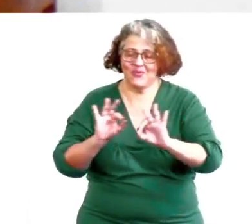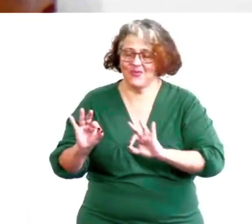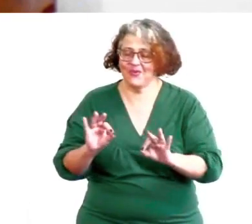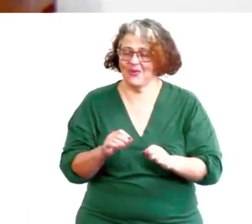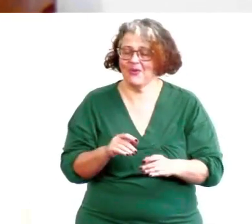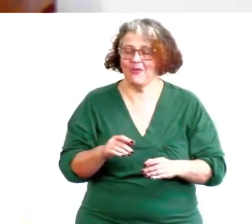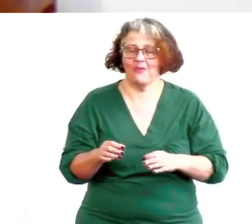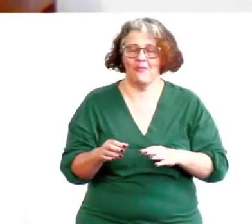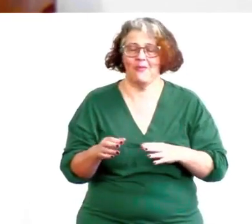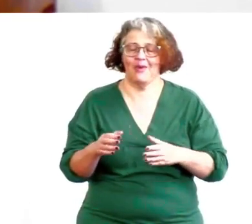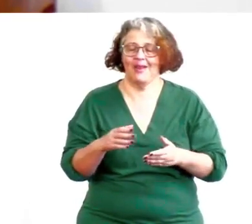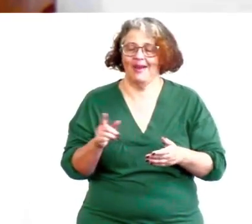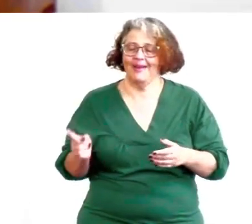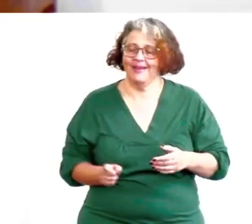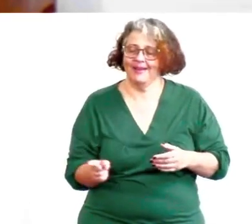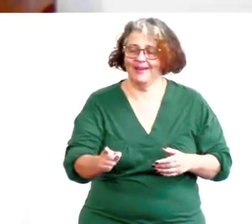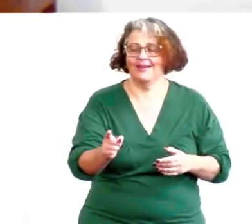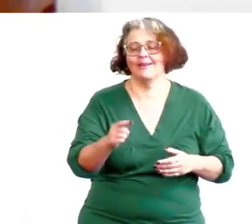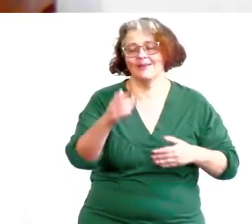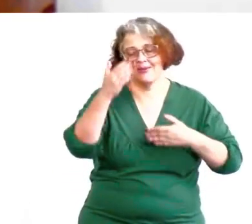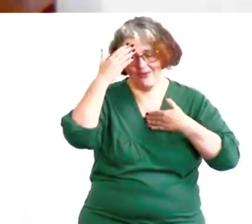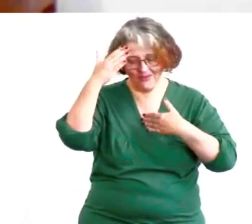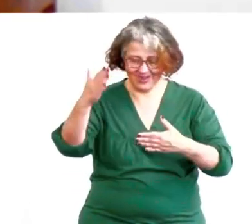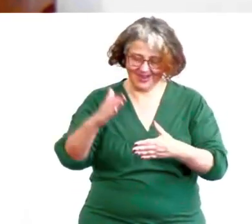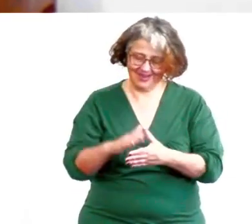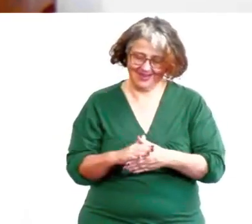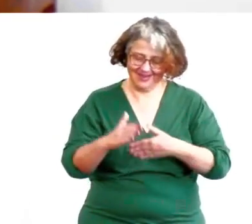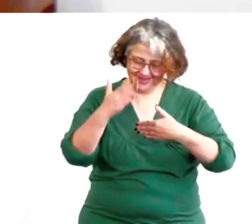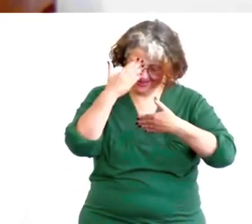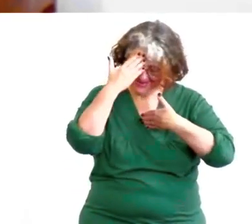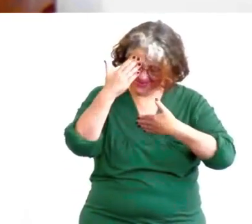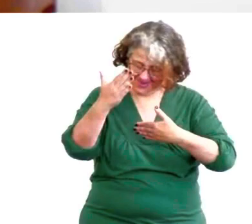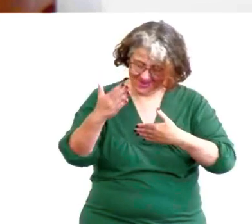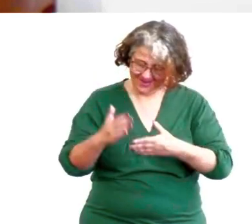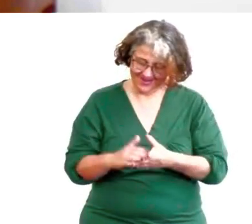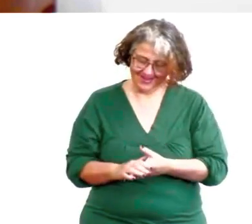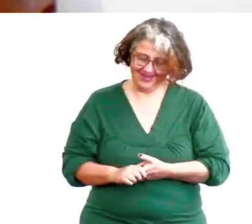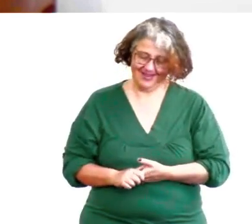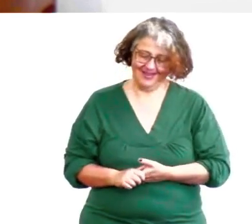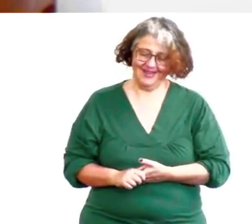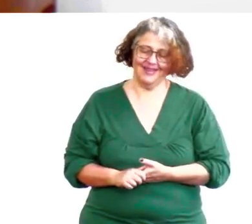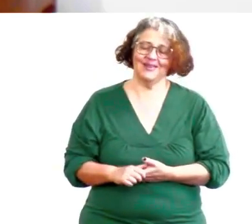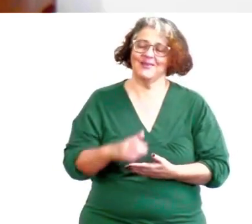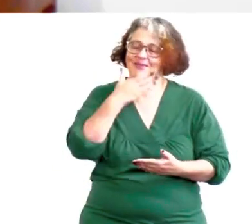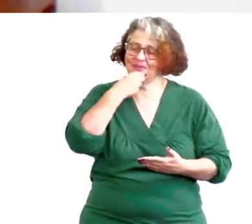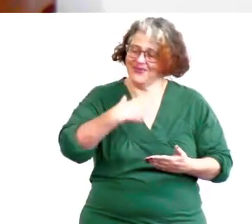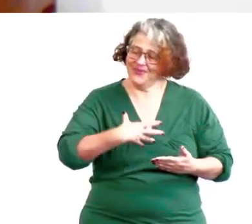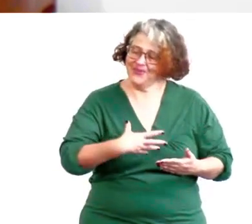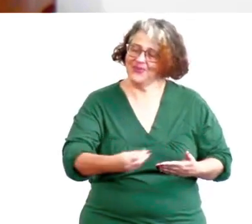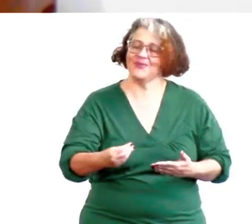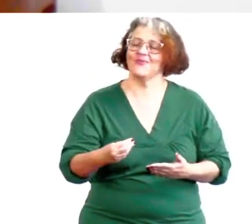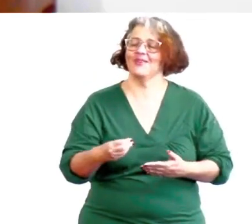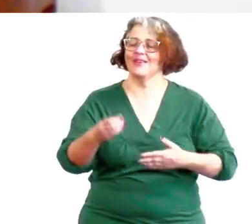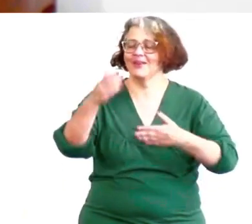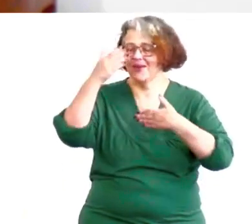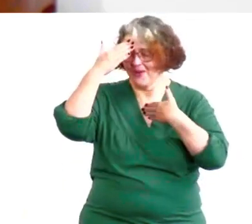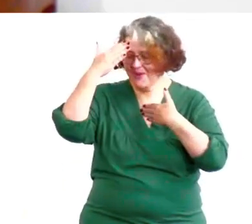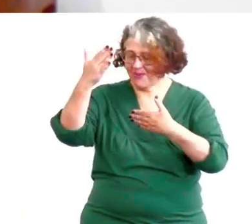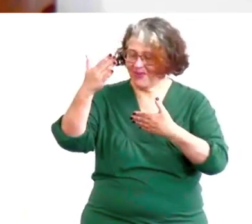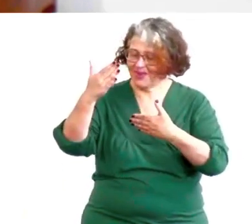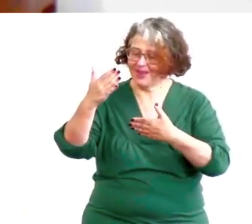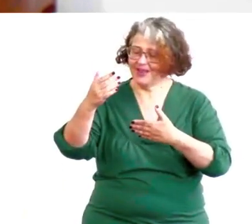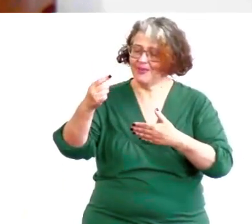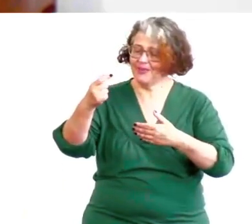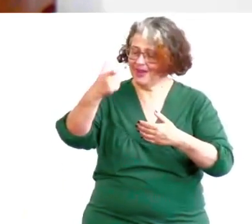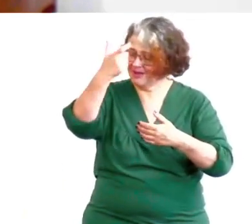eternidade. Muito obrigado por isso, por apontar um caminho eterno para nós, seus filhos. Obrigado pelo comissionamento,